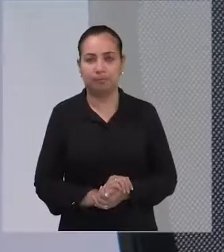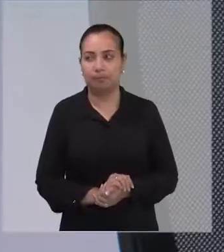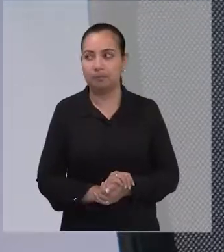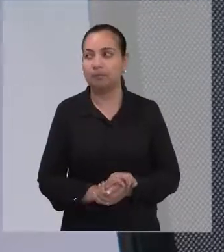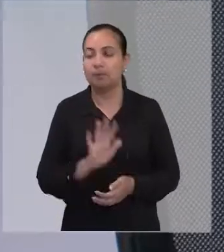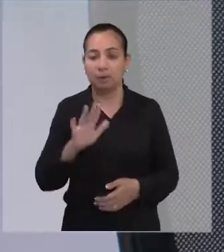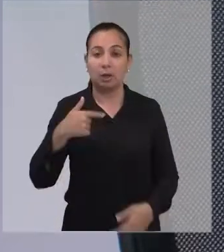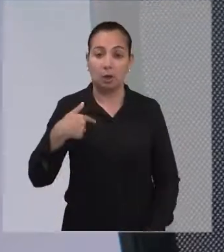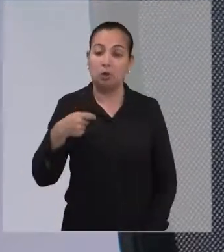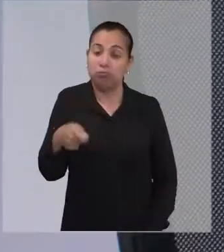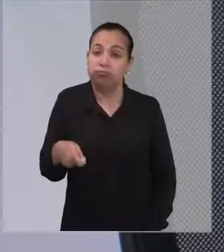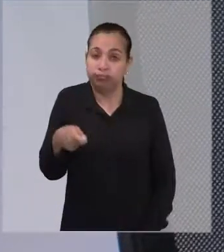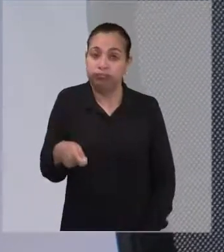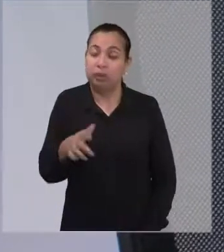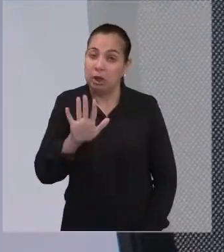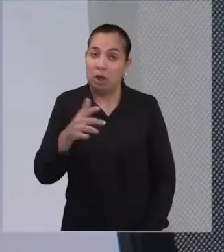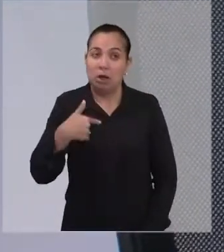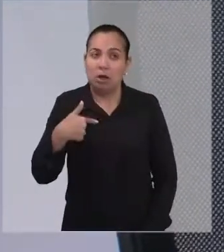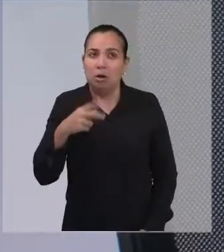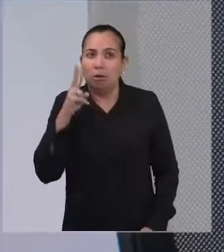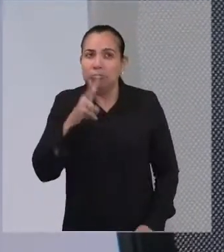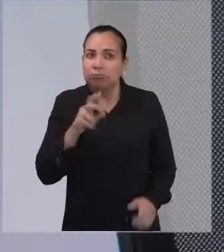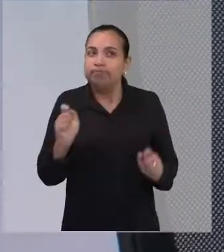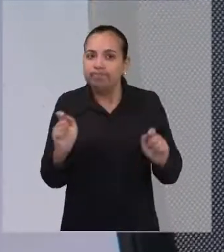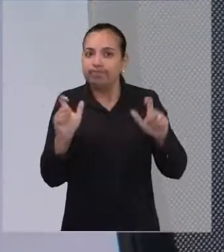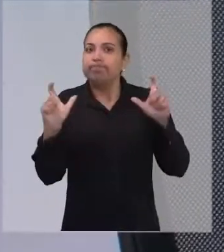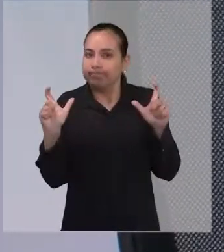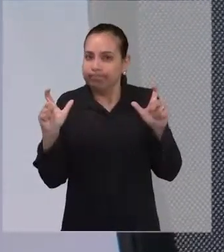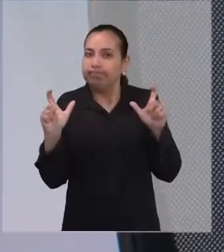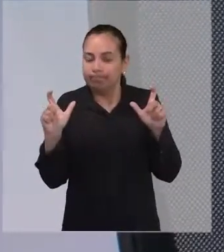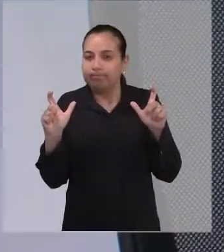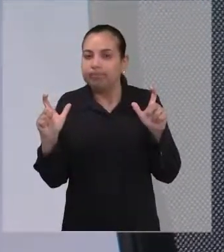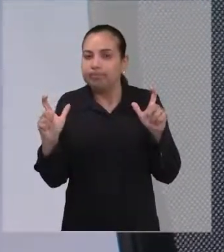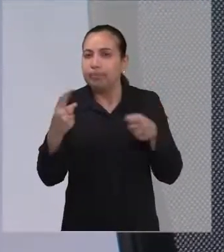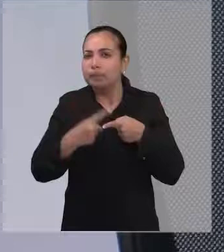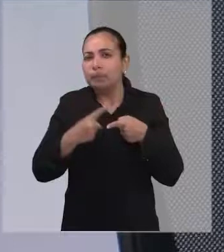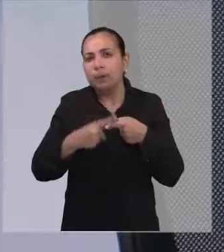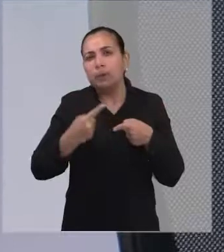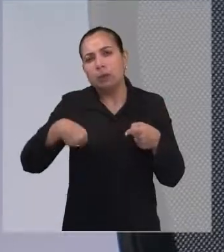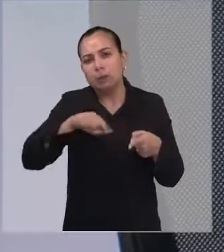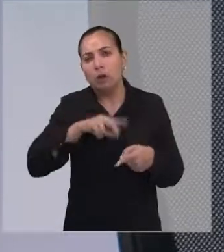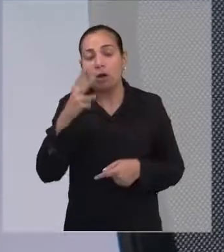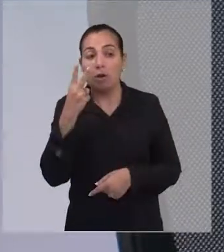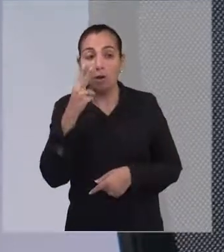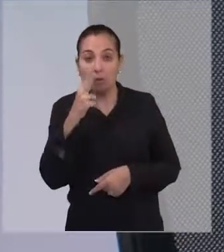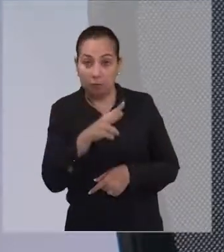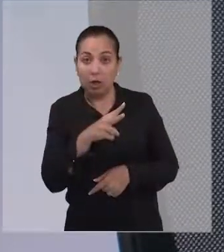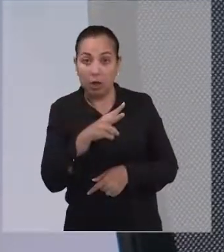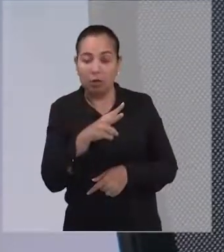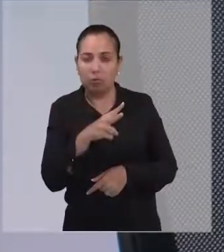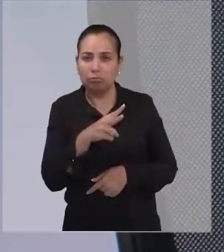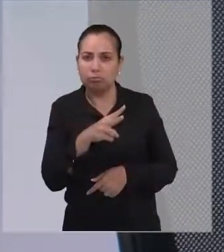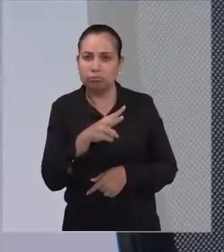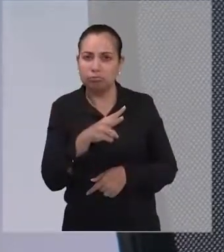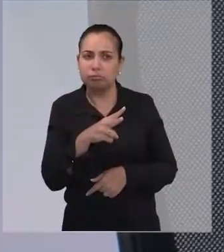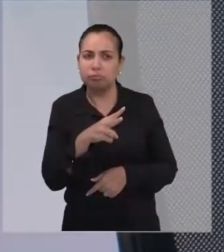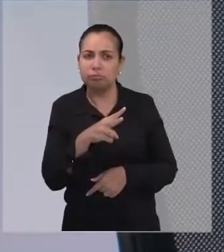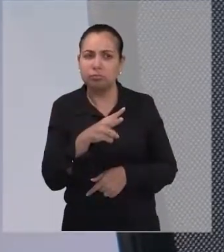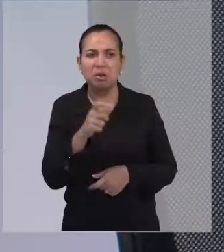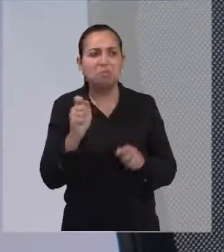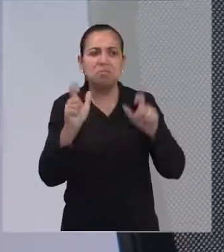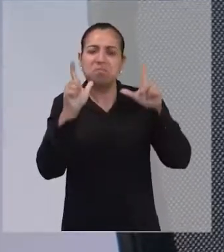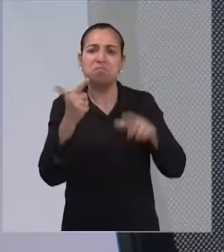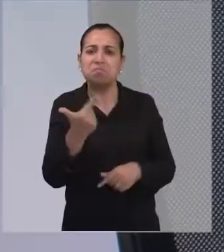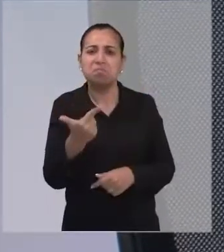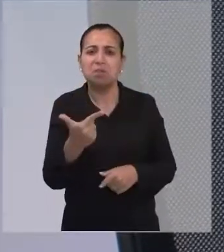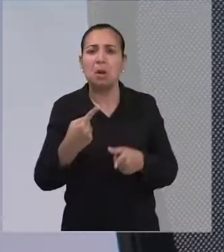duro, né? Assim, isso não espanta. Quer dizer, o que a gente assistiu aí não espanta. Por que não espanta?